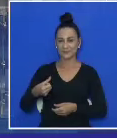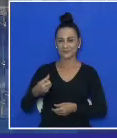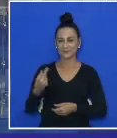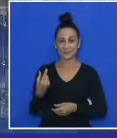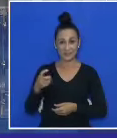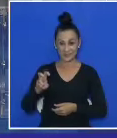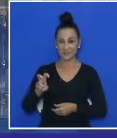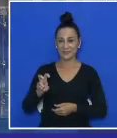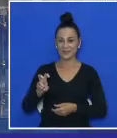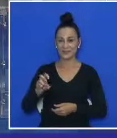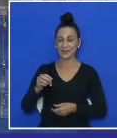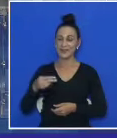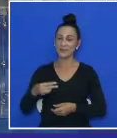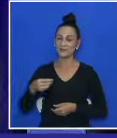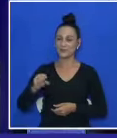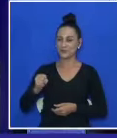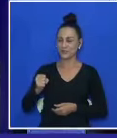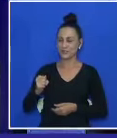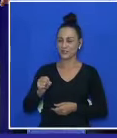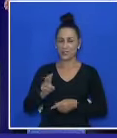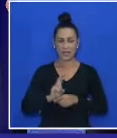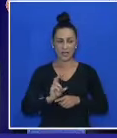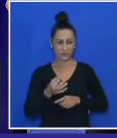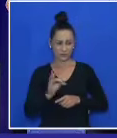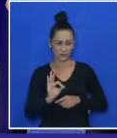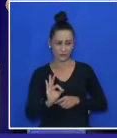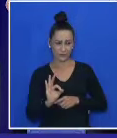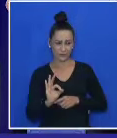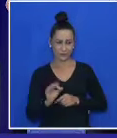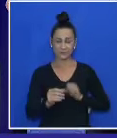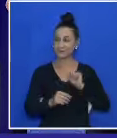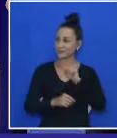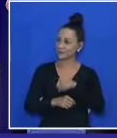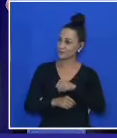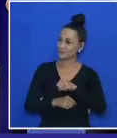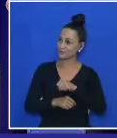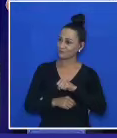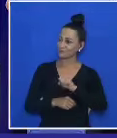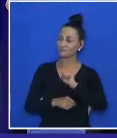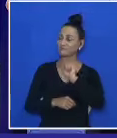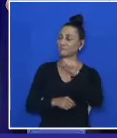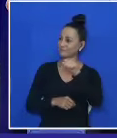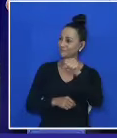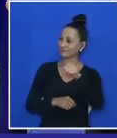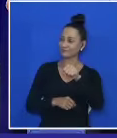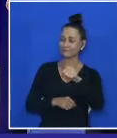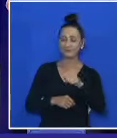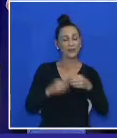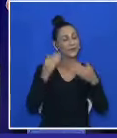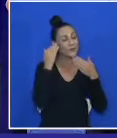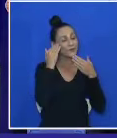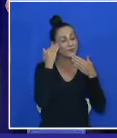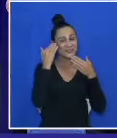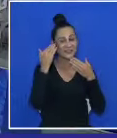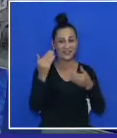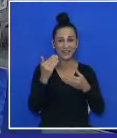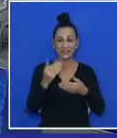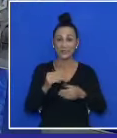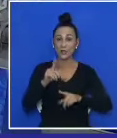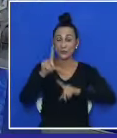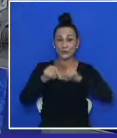56, 15 e 28. As auditoras confirmam? Sim, confirma. Sim, confirma.